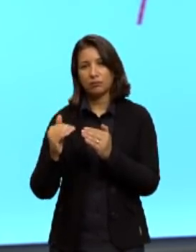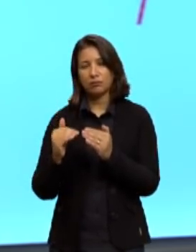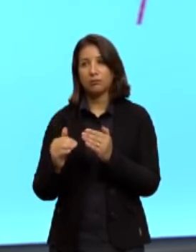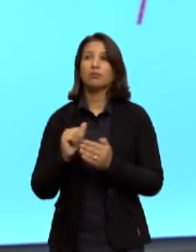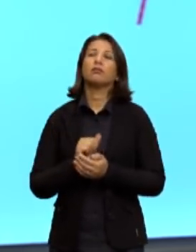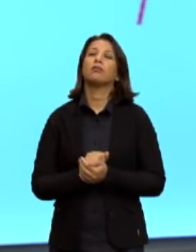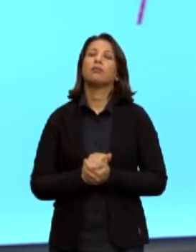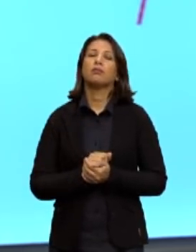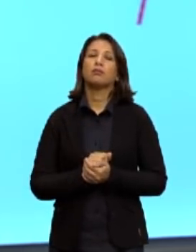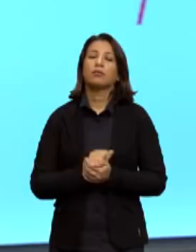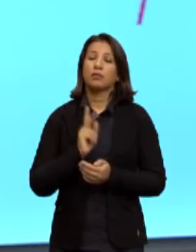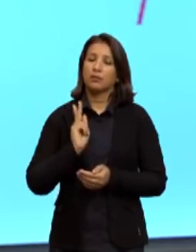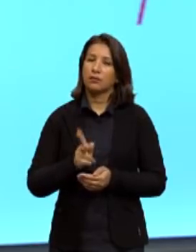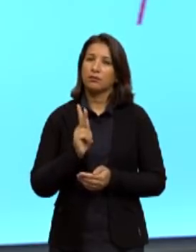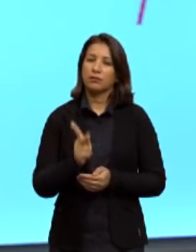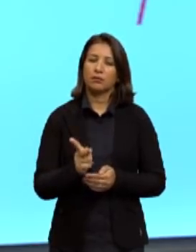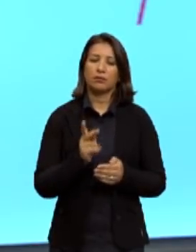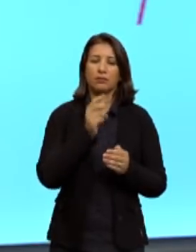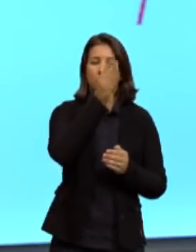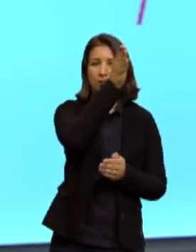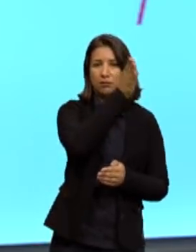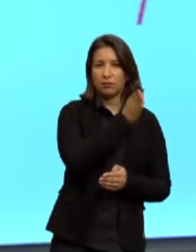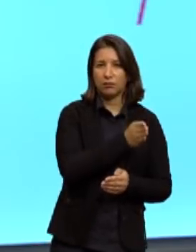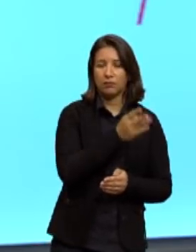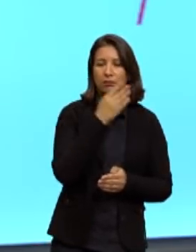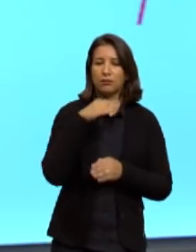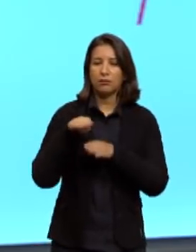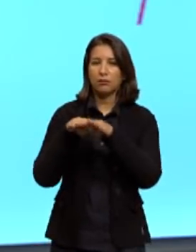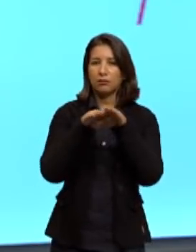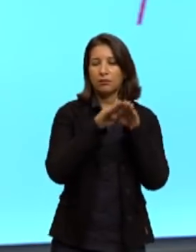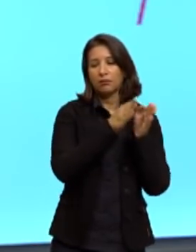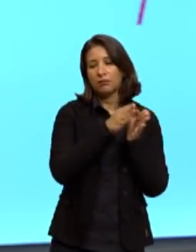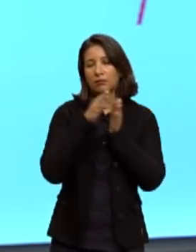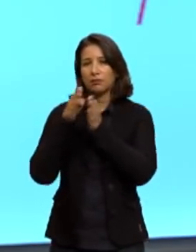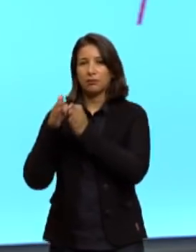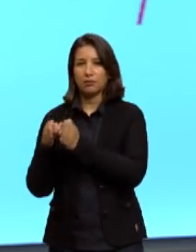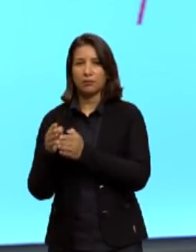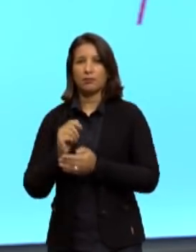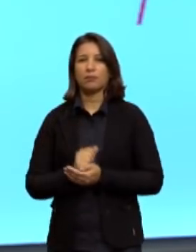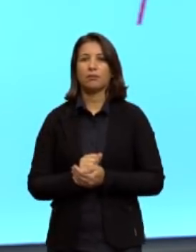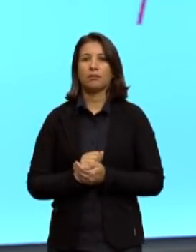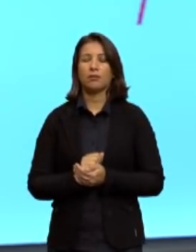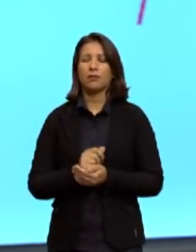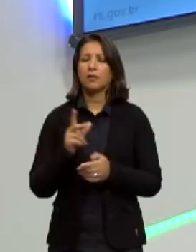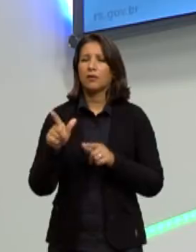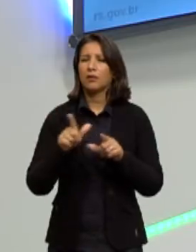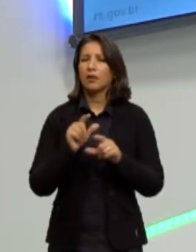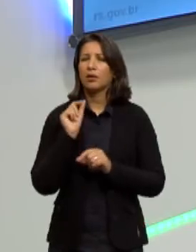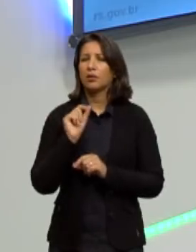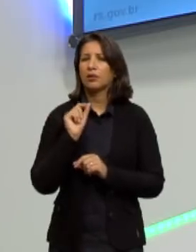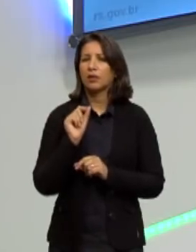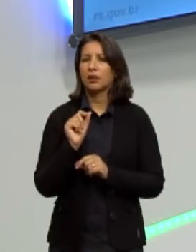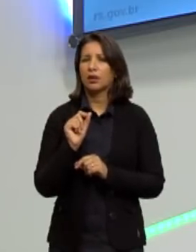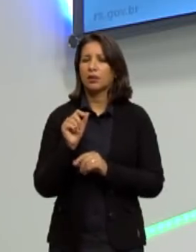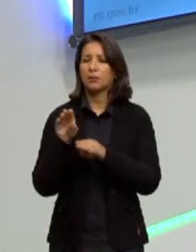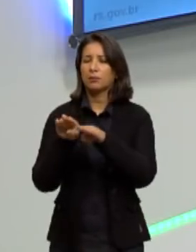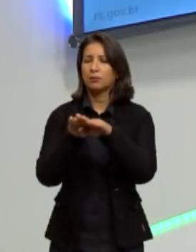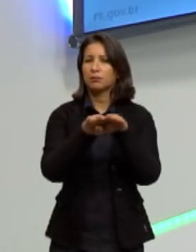segmento de reta bc está para o segmento de reta galinha seguida vamos trabalhar com o que então